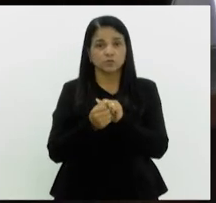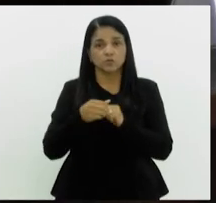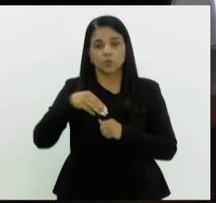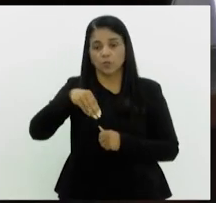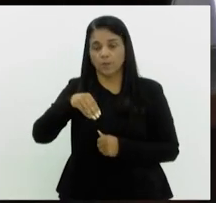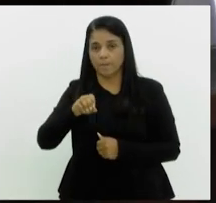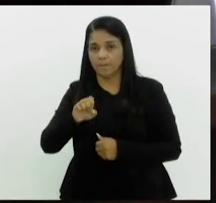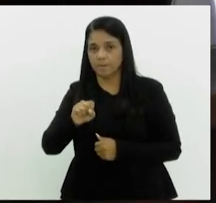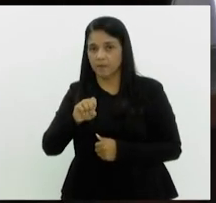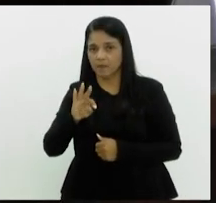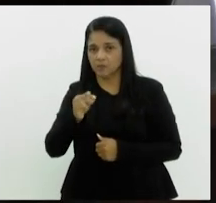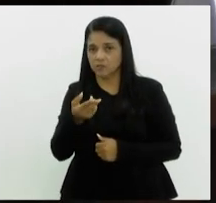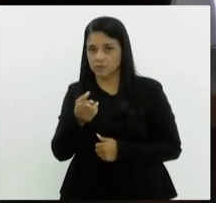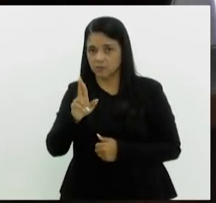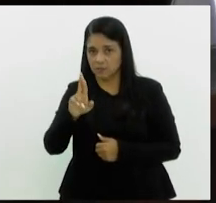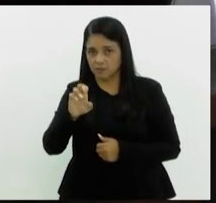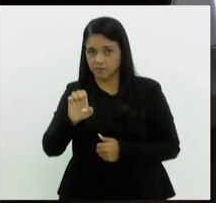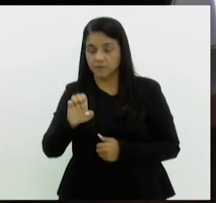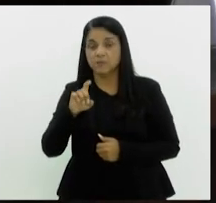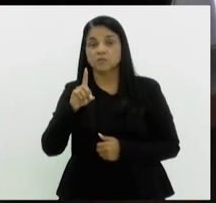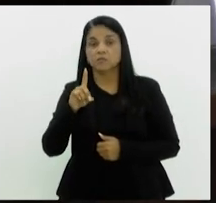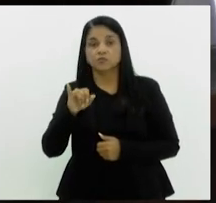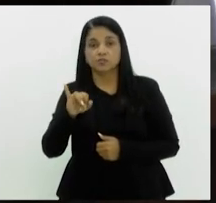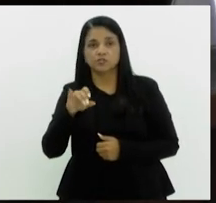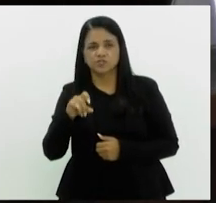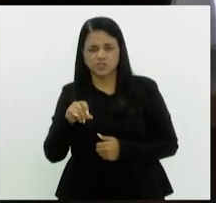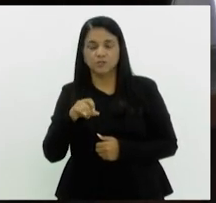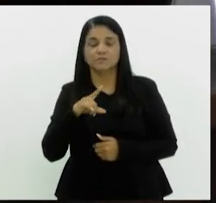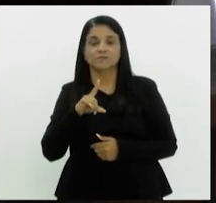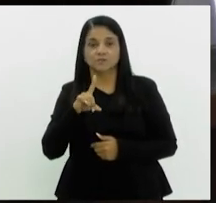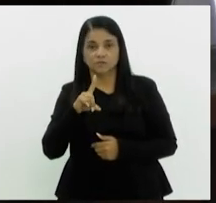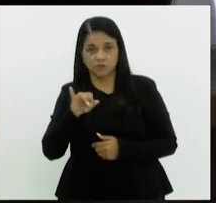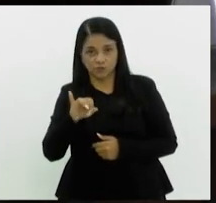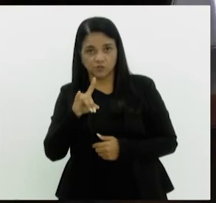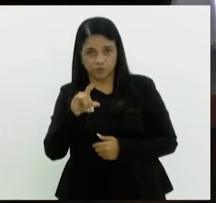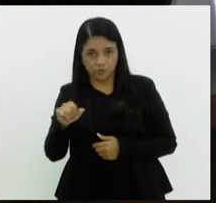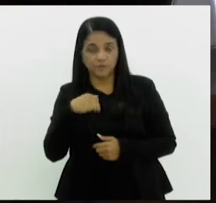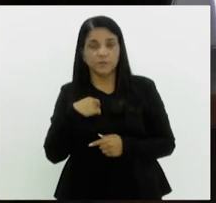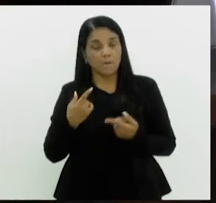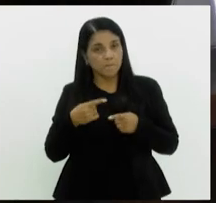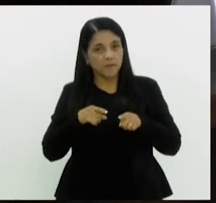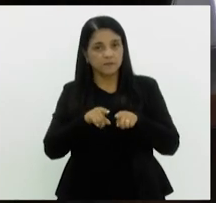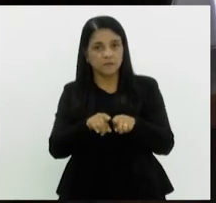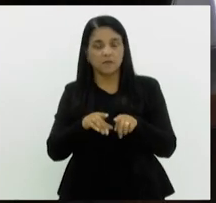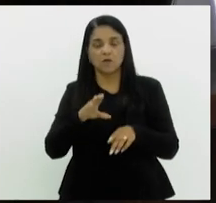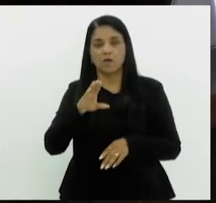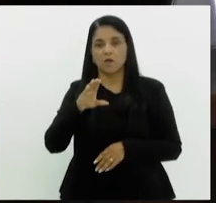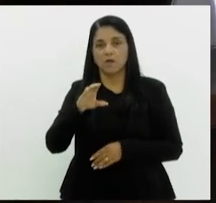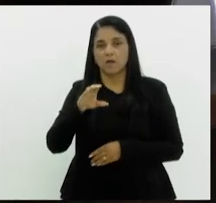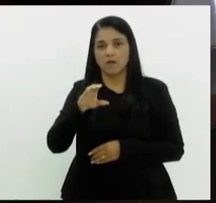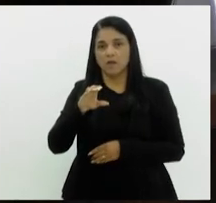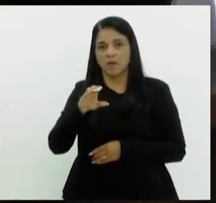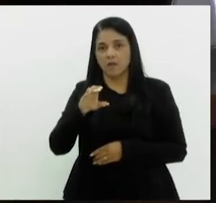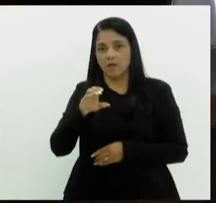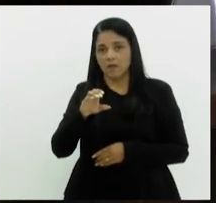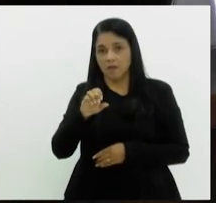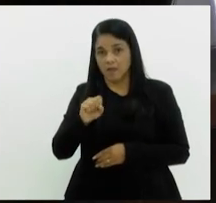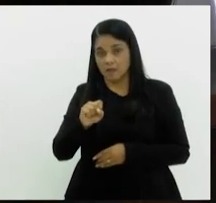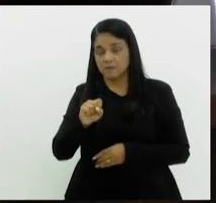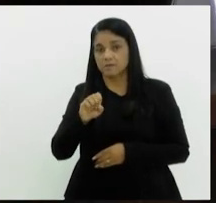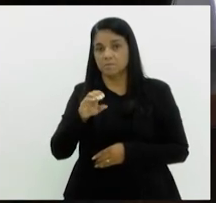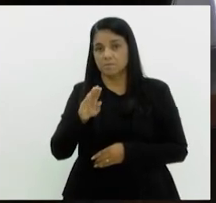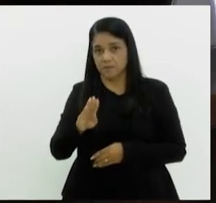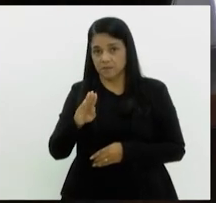de ouvir esses programas hoje, porque que a gente fez uma parceria com a EBC, e os programas são tão